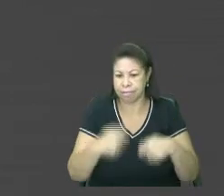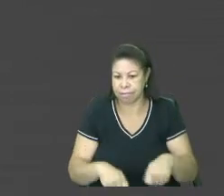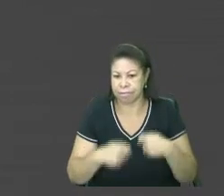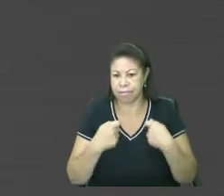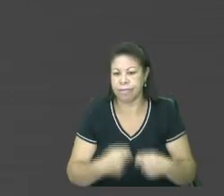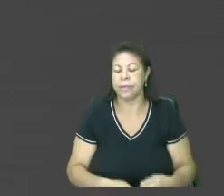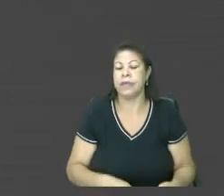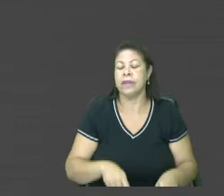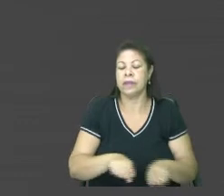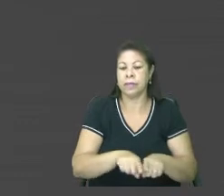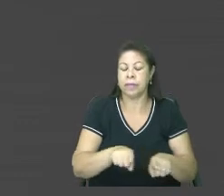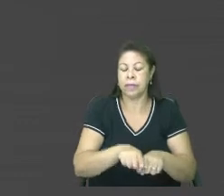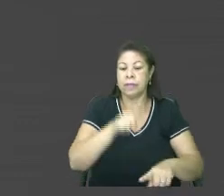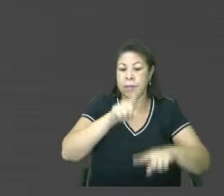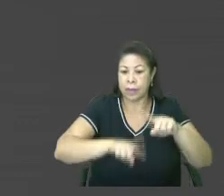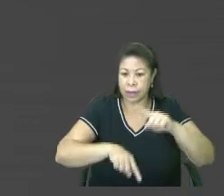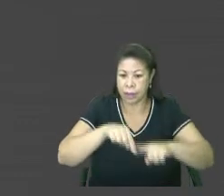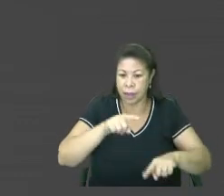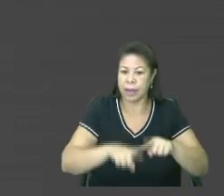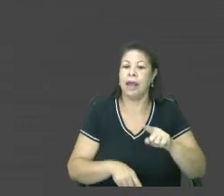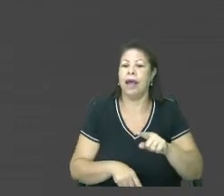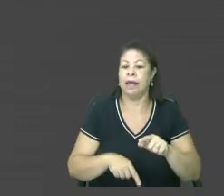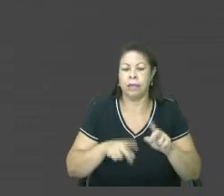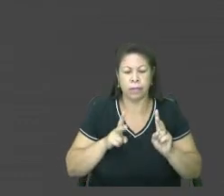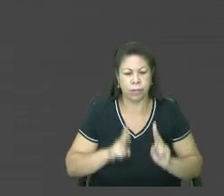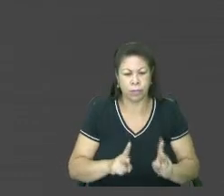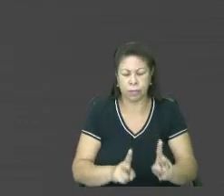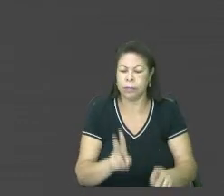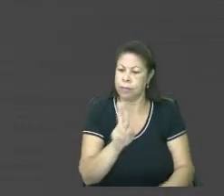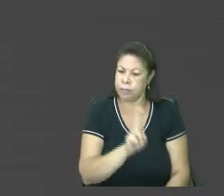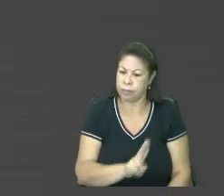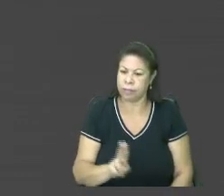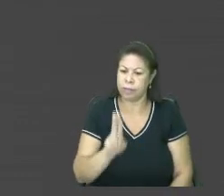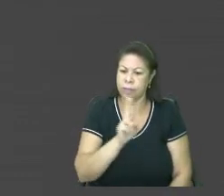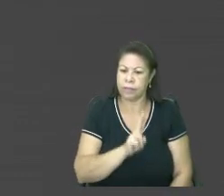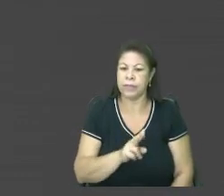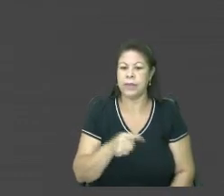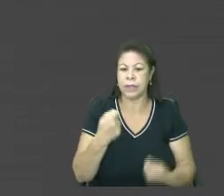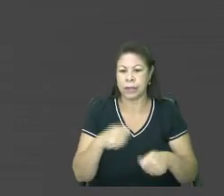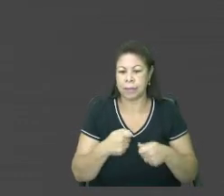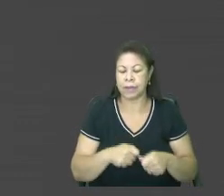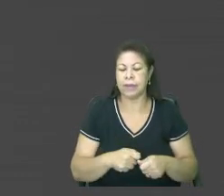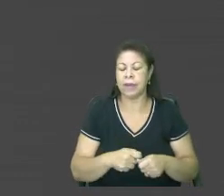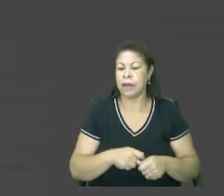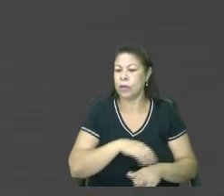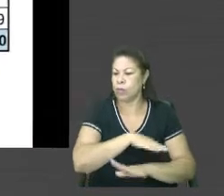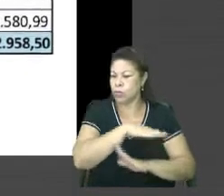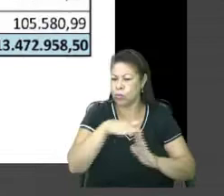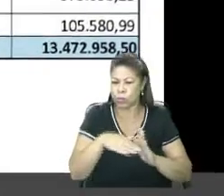materiais permanentes, né, que compuseram uma despesa de R$